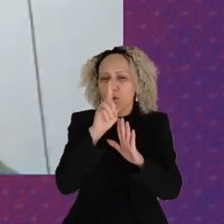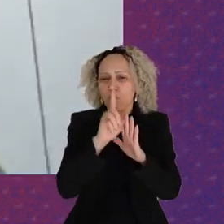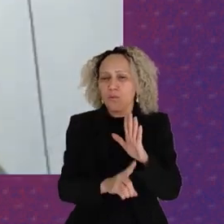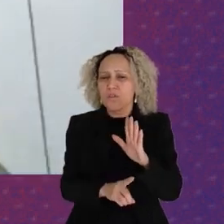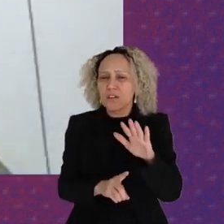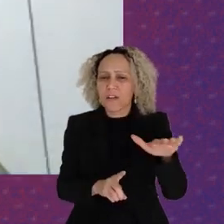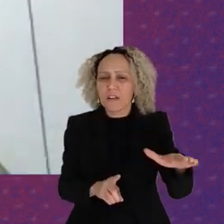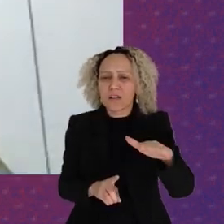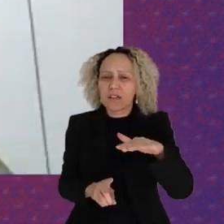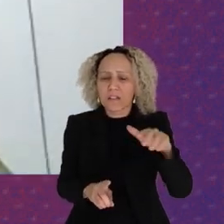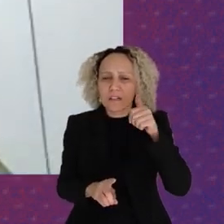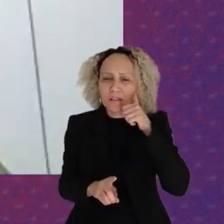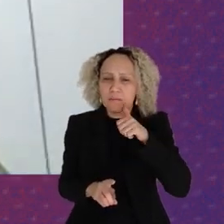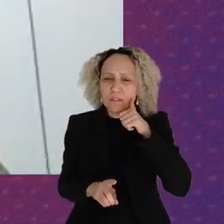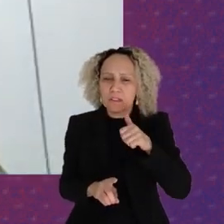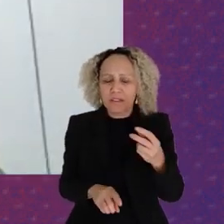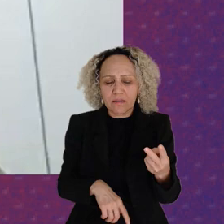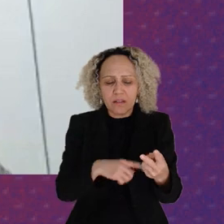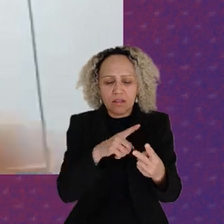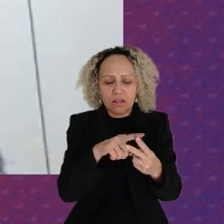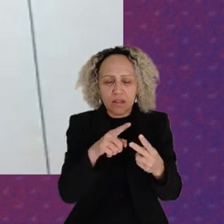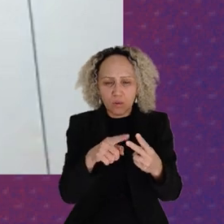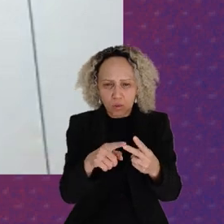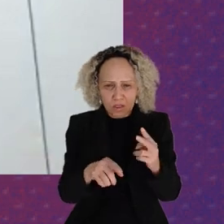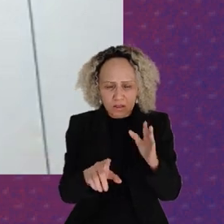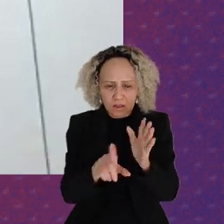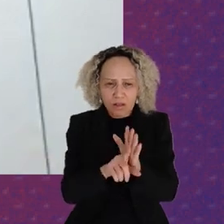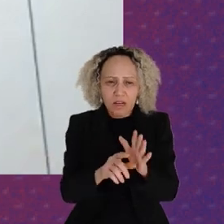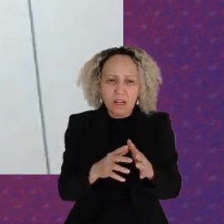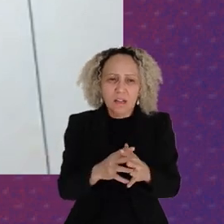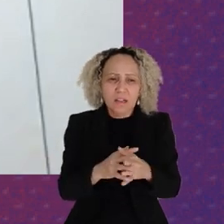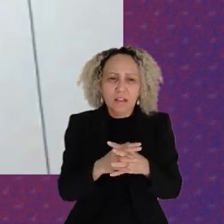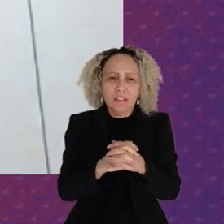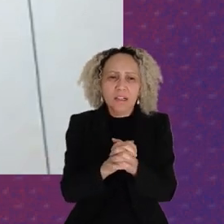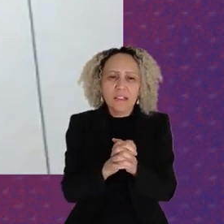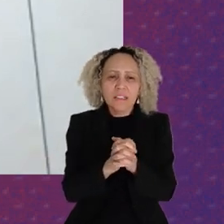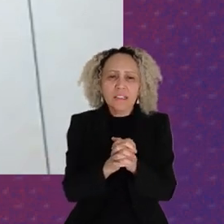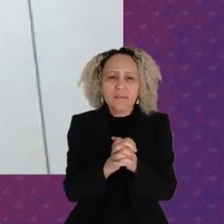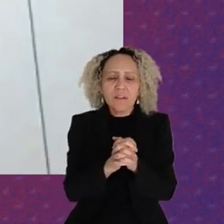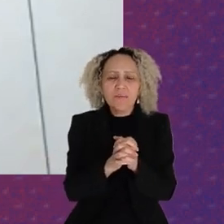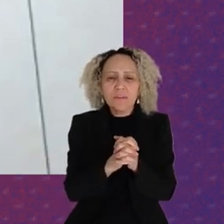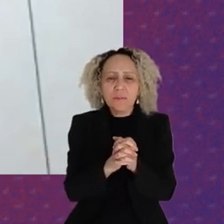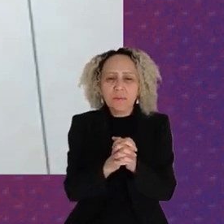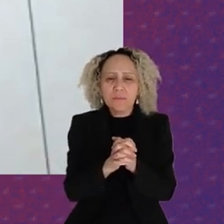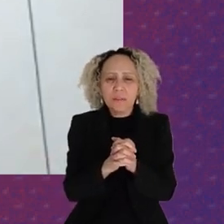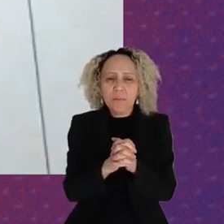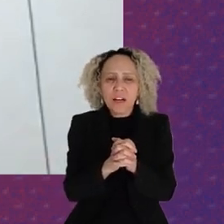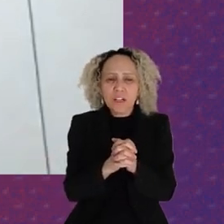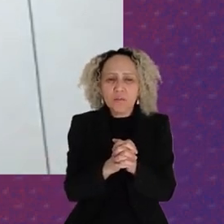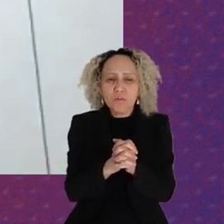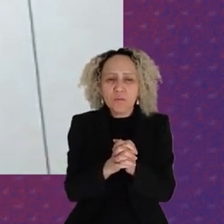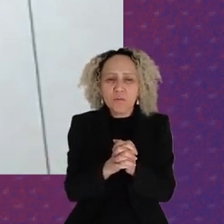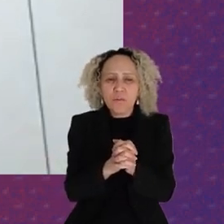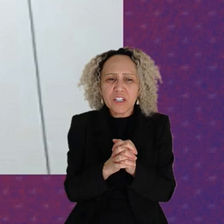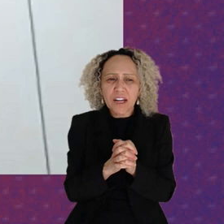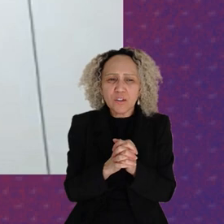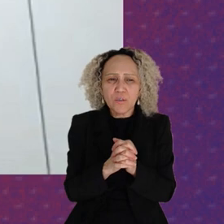duas normas que conduzem um pouco aí das nossas ações no enfrentamento à violência política de